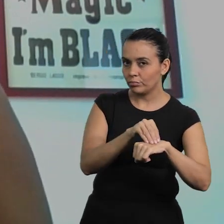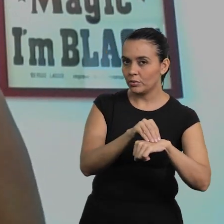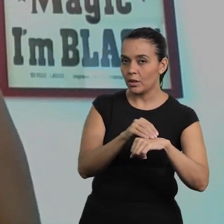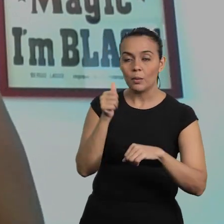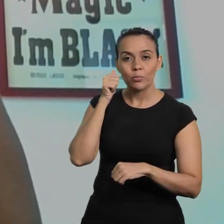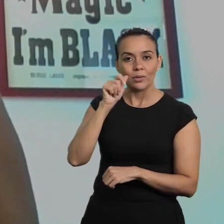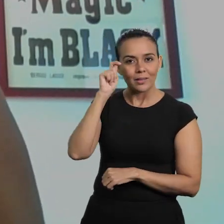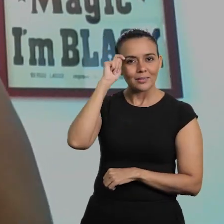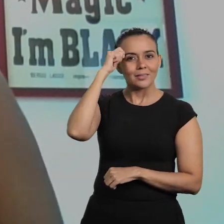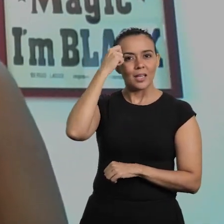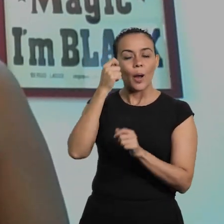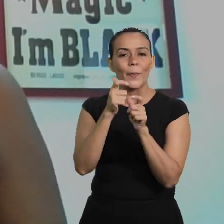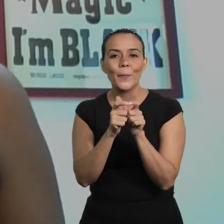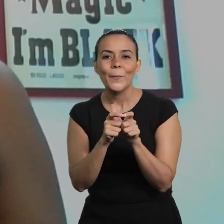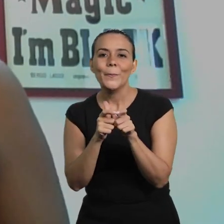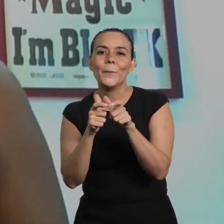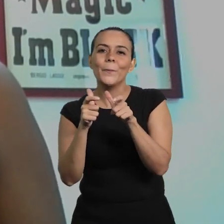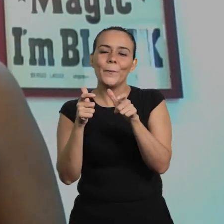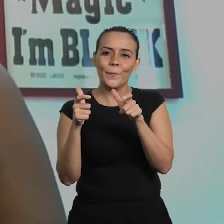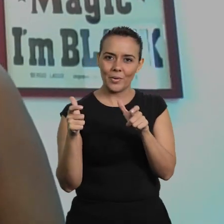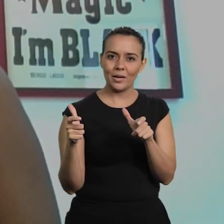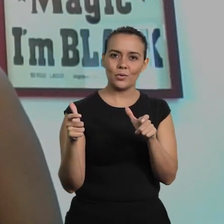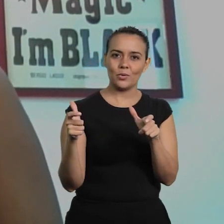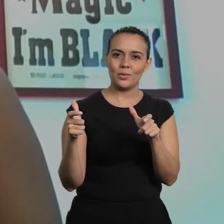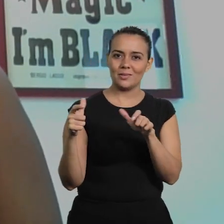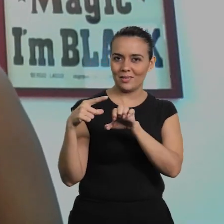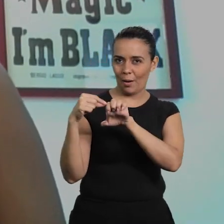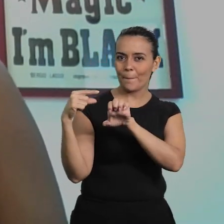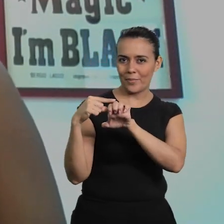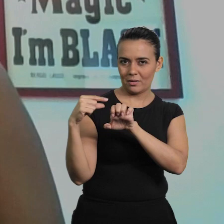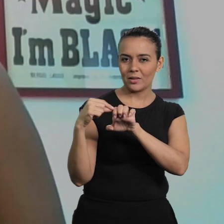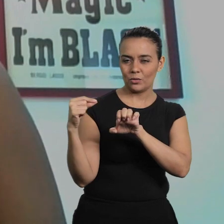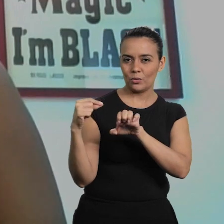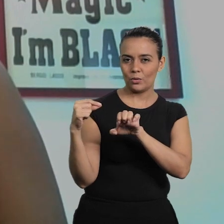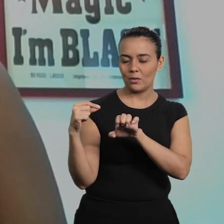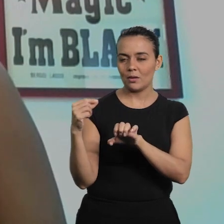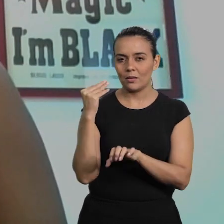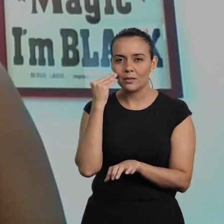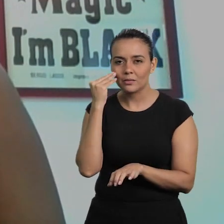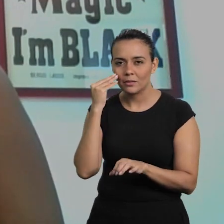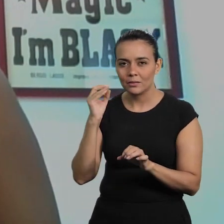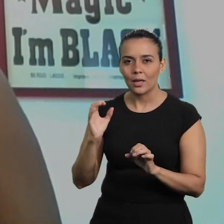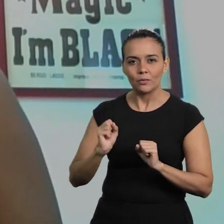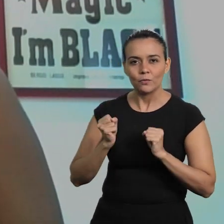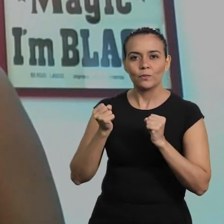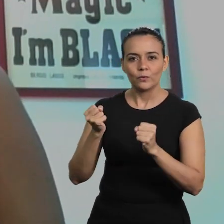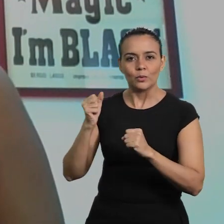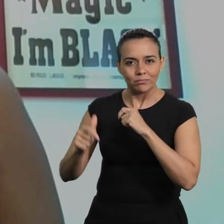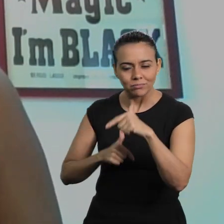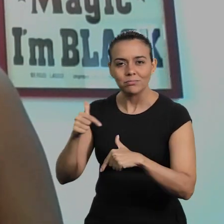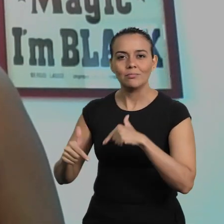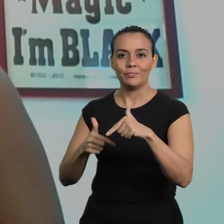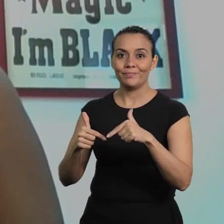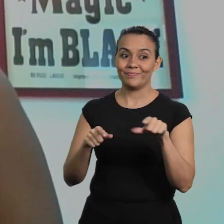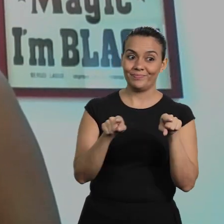negras são maioria. E se você cruza os dados, né, em relação ao mercado de